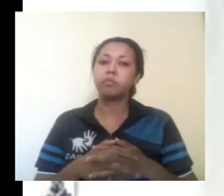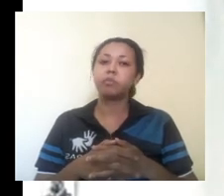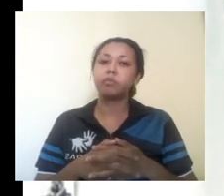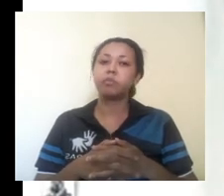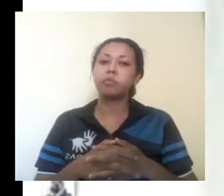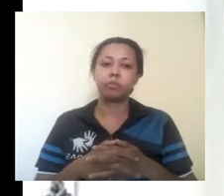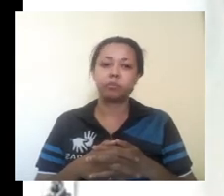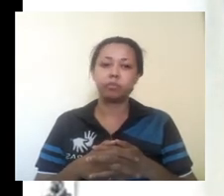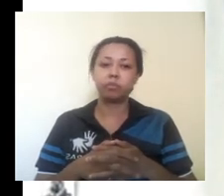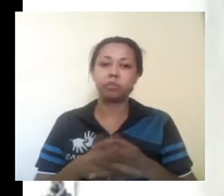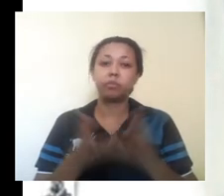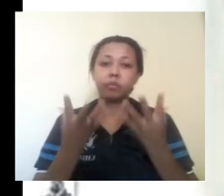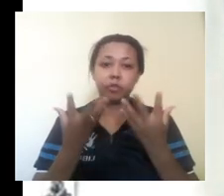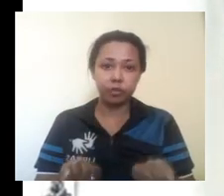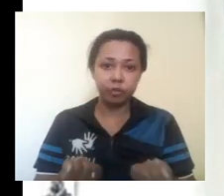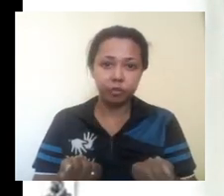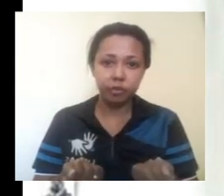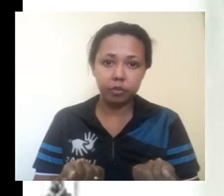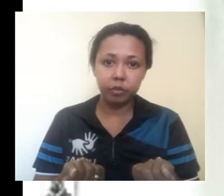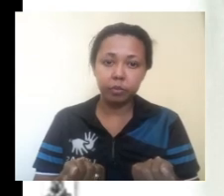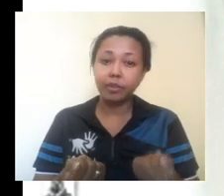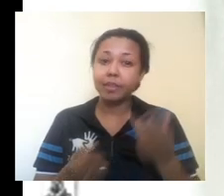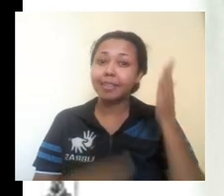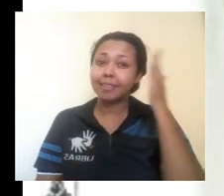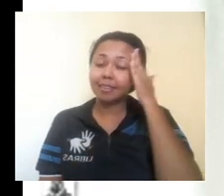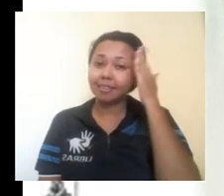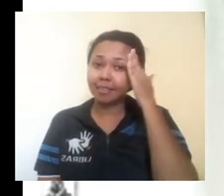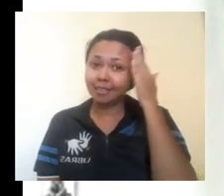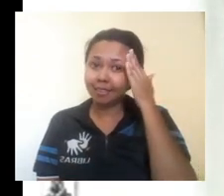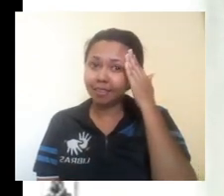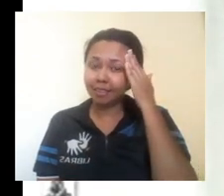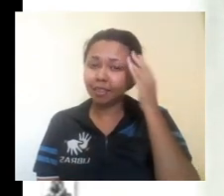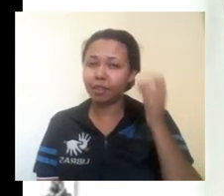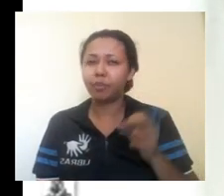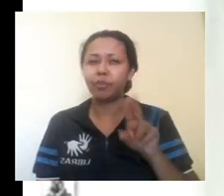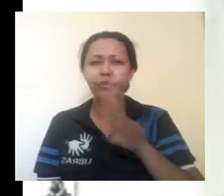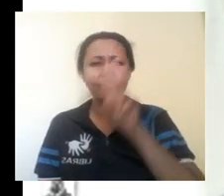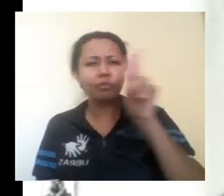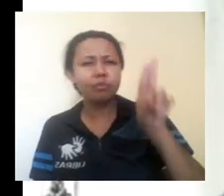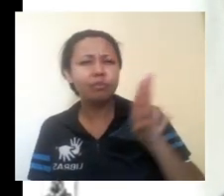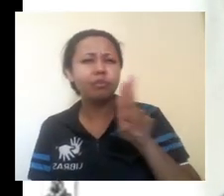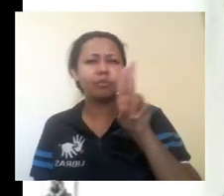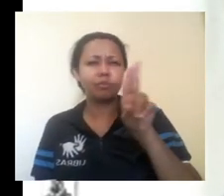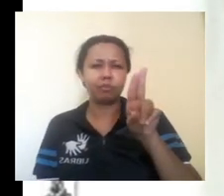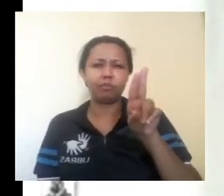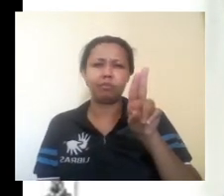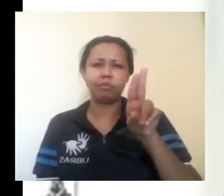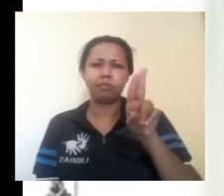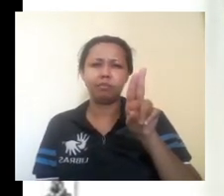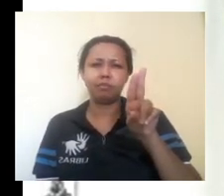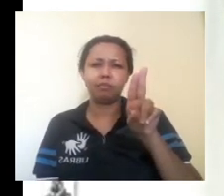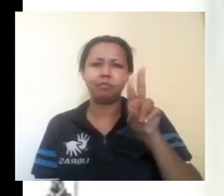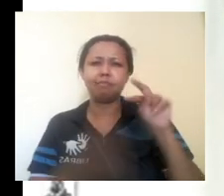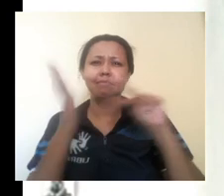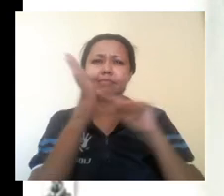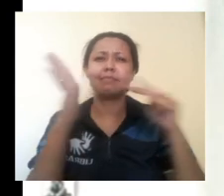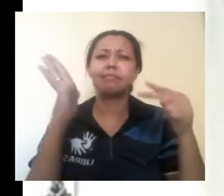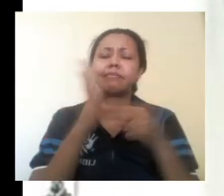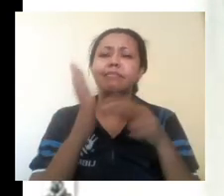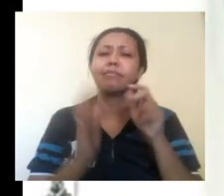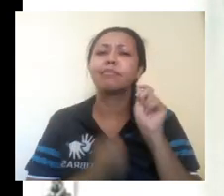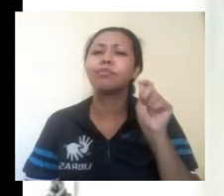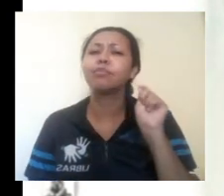estudo, vamos lá para a definição de utilidade. Utilidade é uma qualidade ou caráter